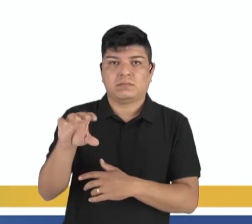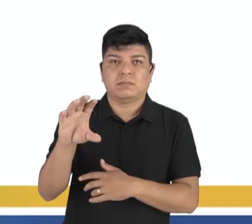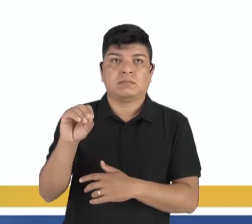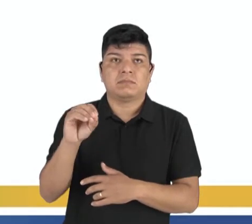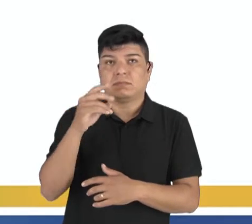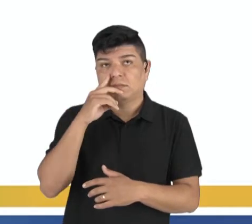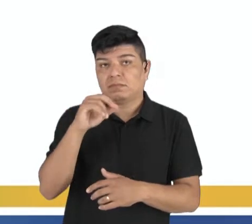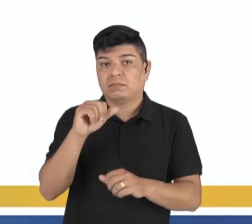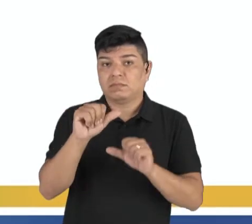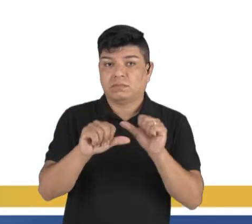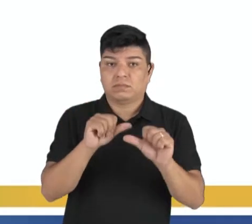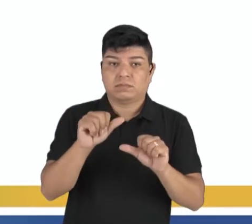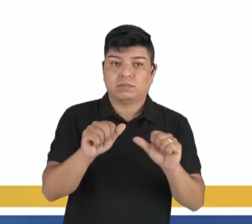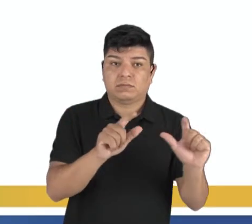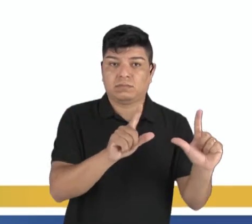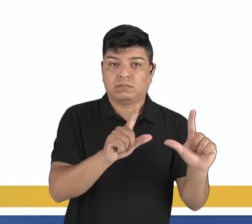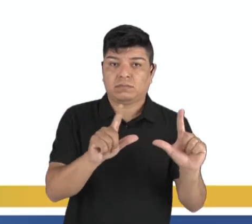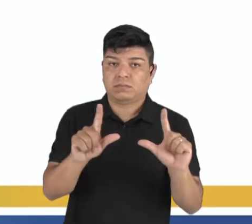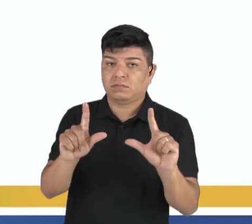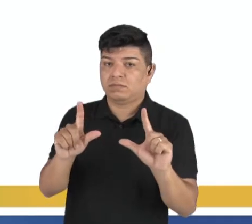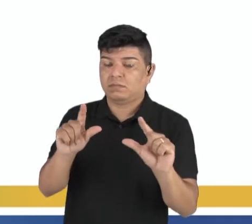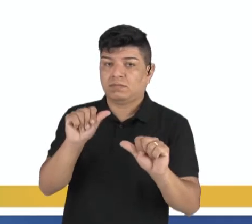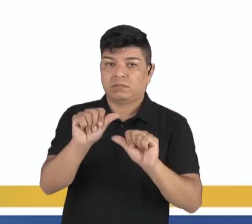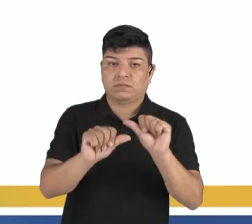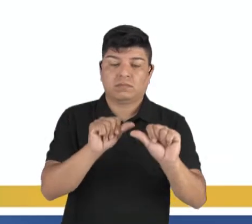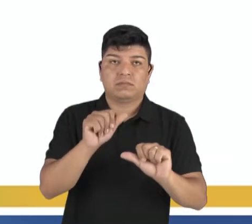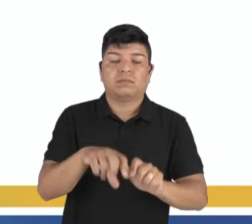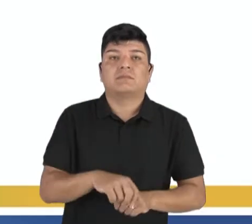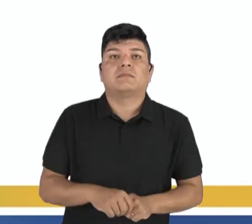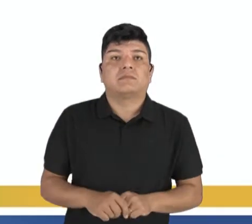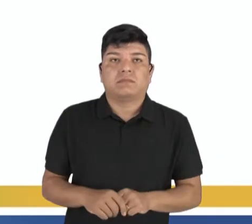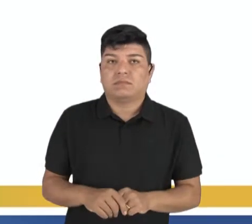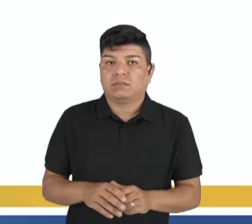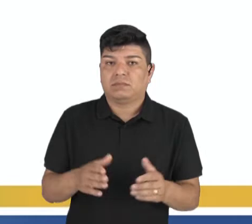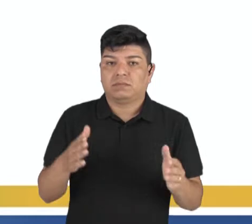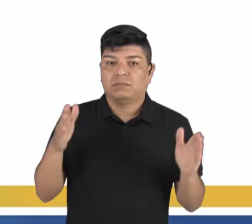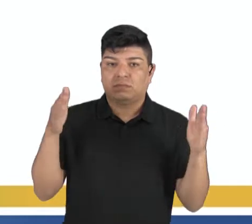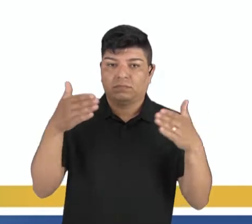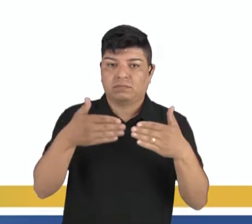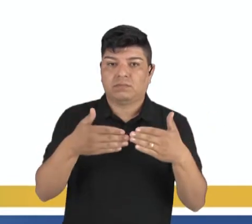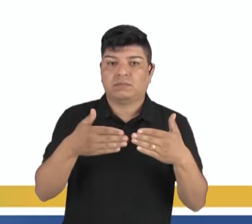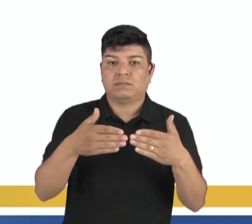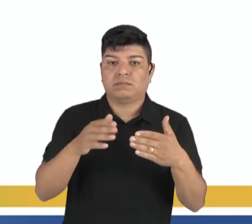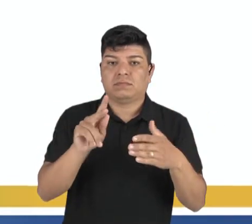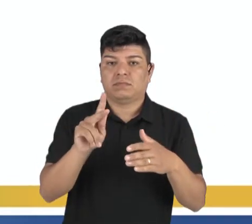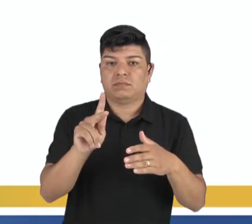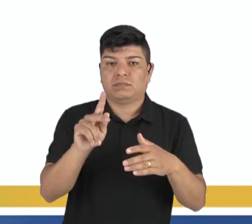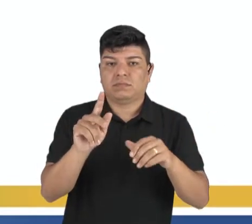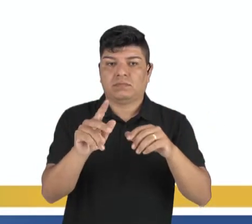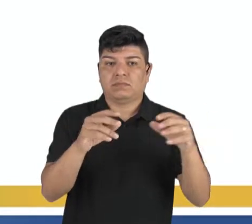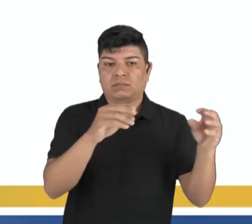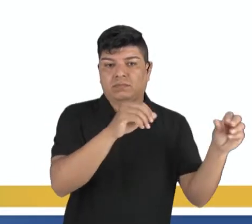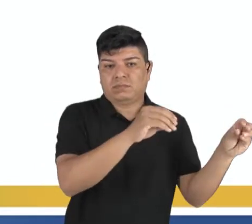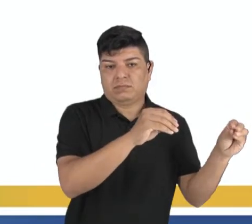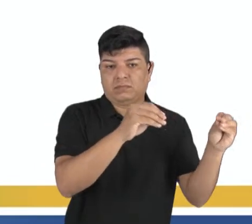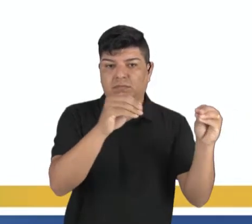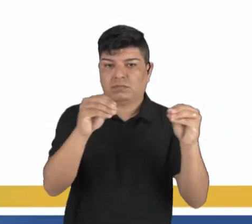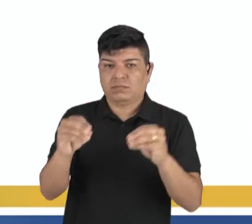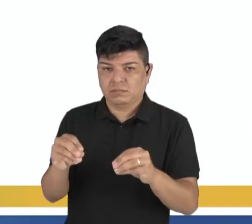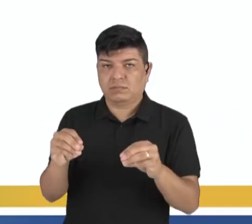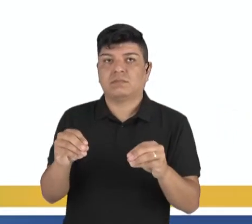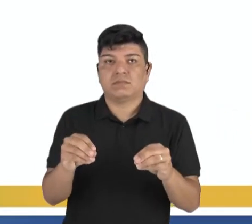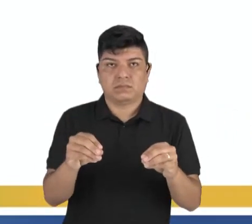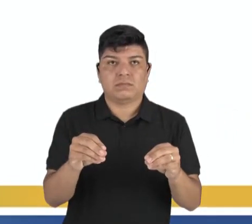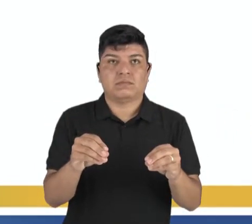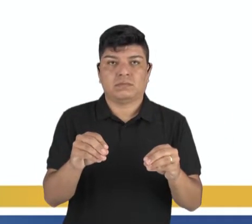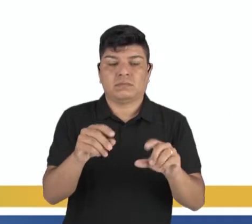simetria de rotação o ponto fixo ó é chamado centro de rotação e o ângulo de medida de abertura sessenta graus